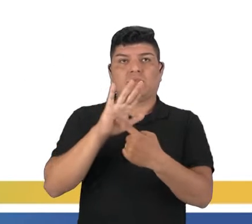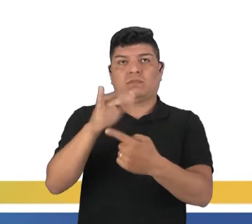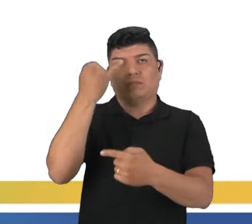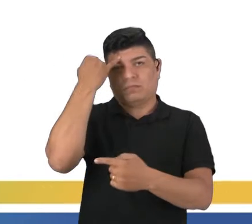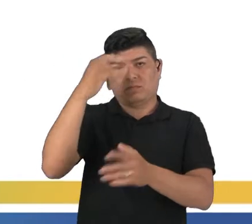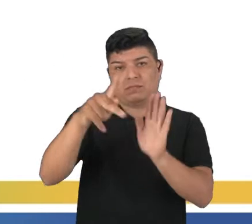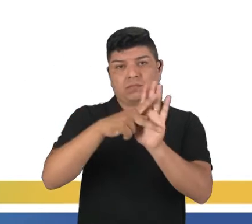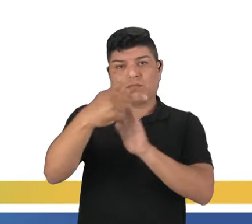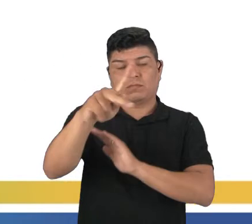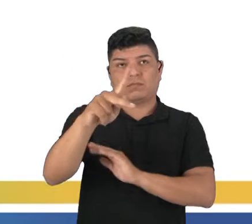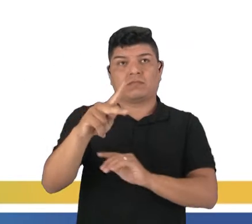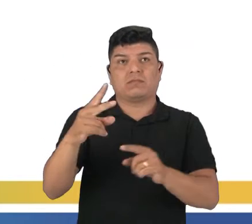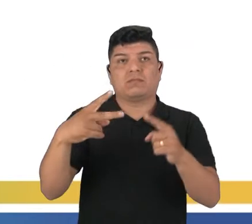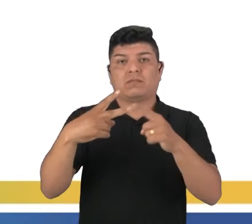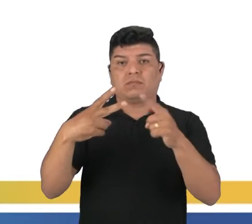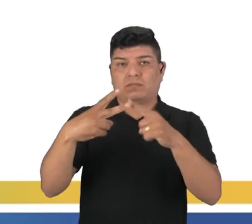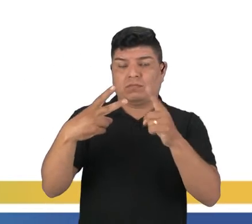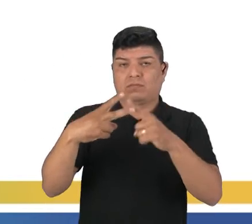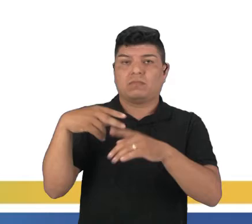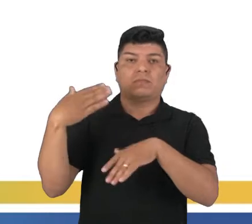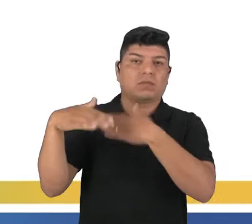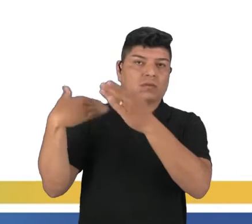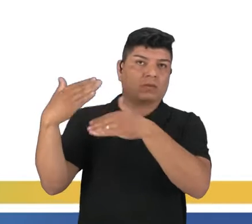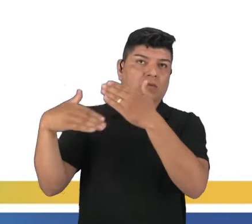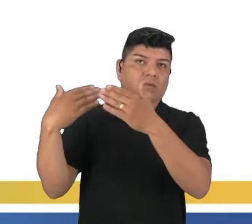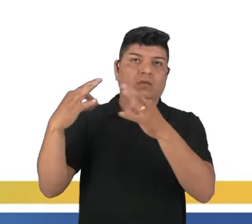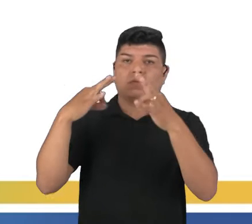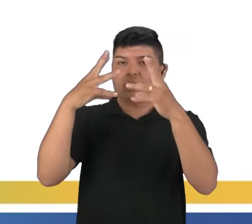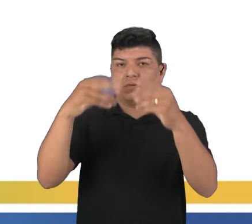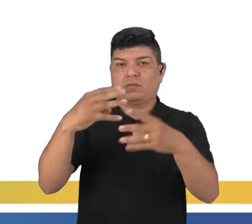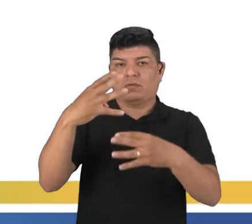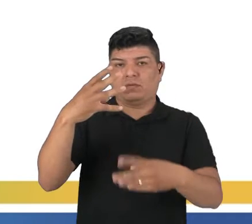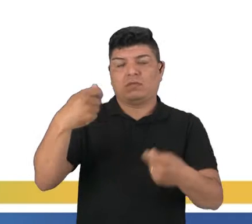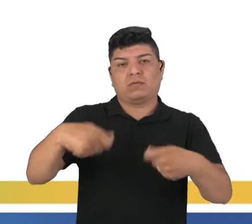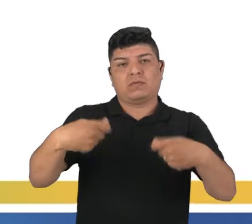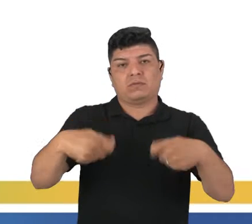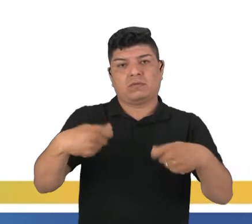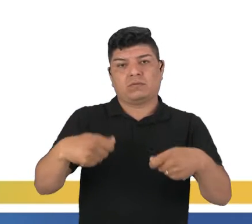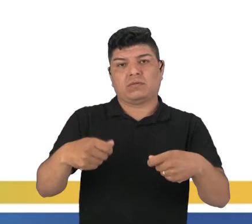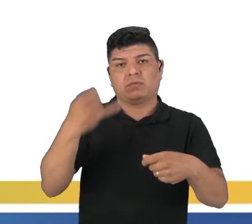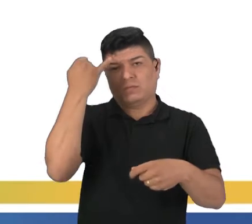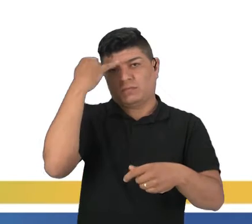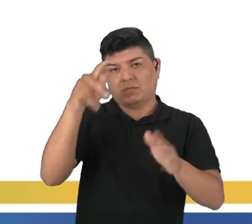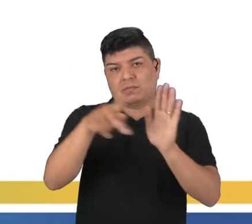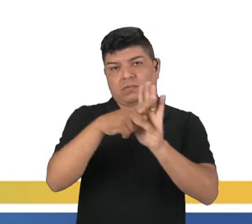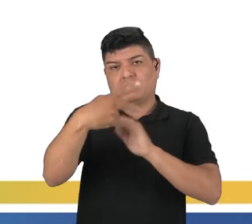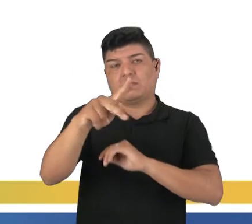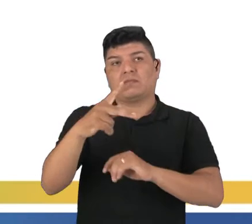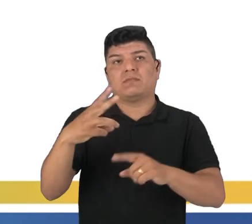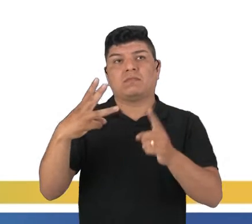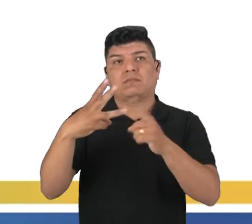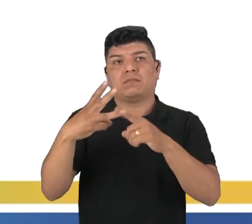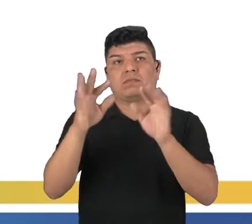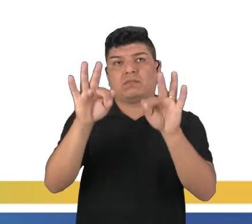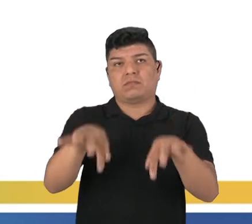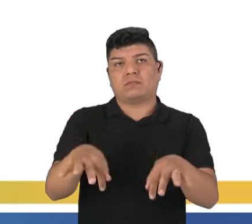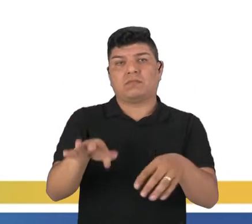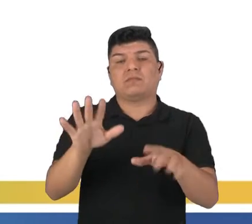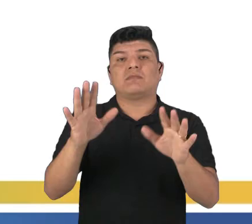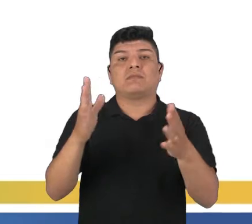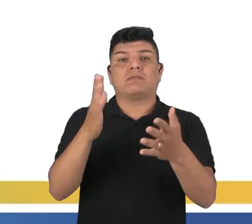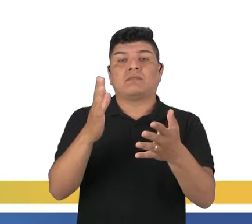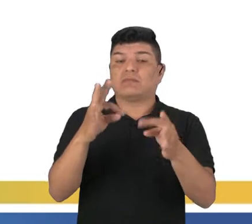apresenta a sua ideia, no desenvolvimento você dá todos os dados necessários sobre essa ideia e na conclusão